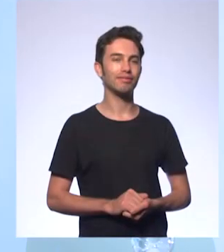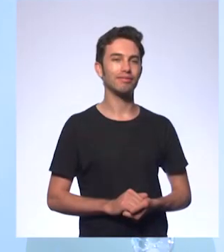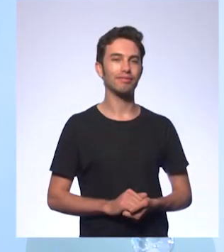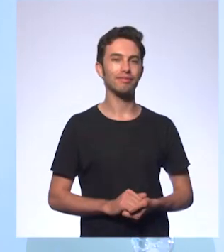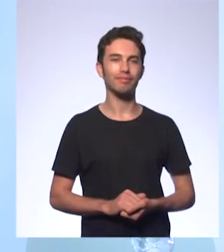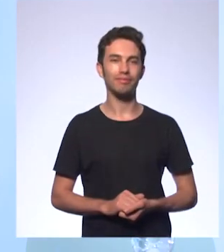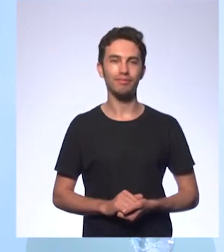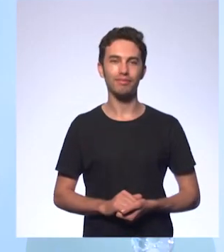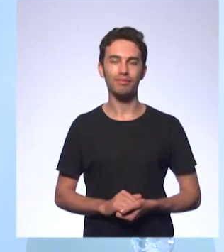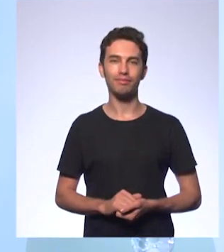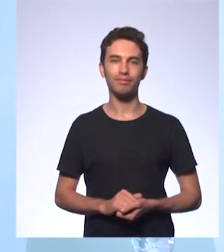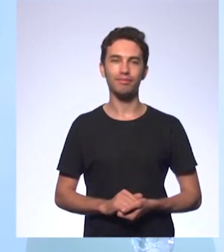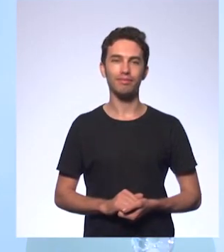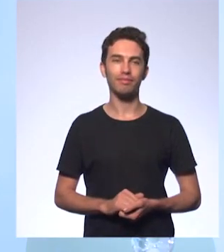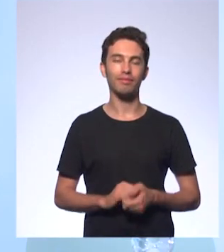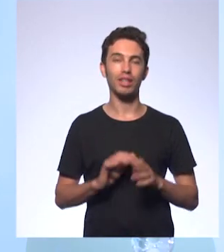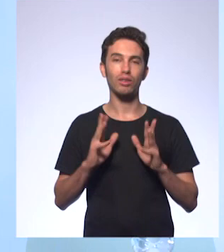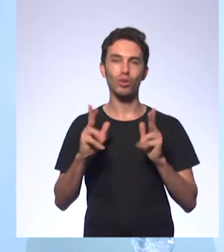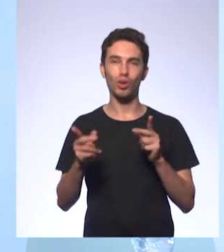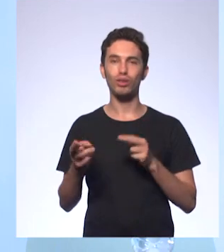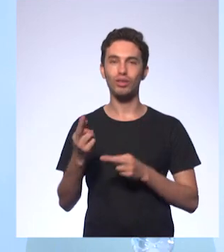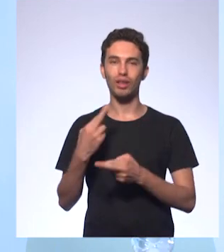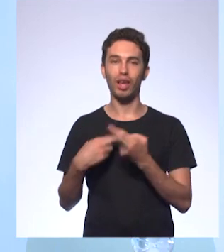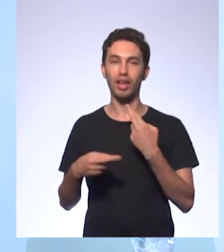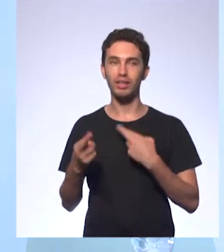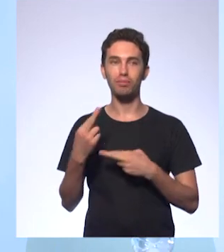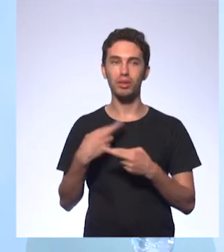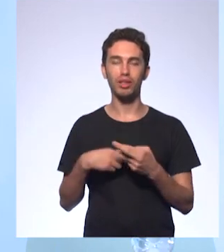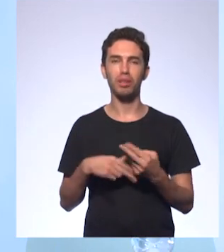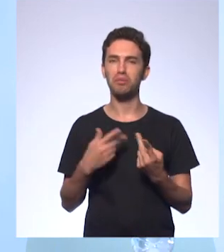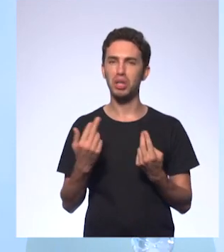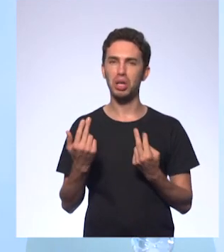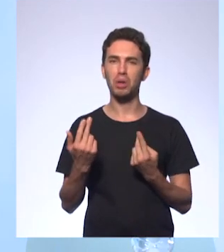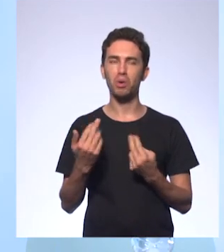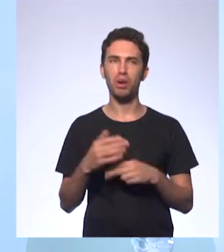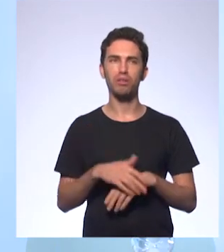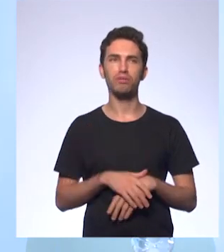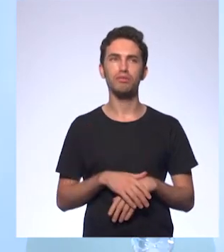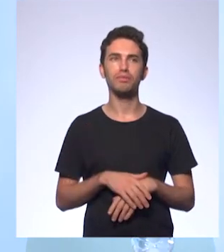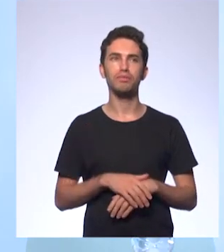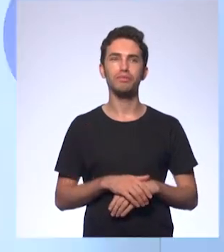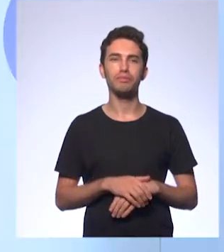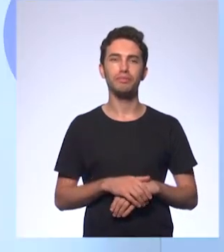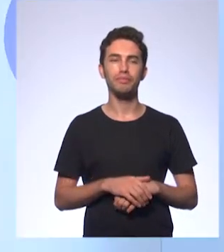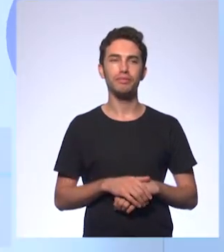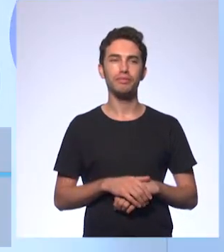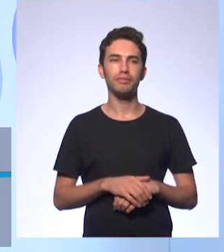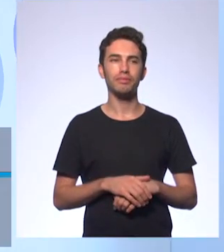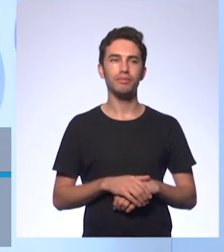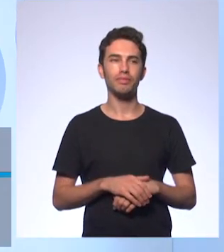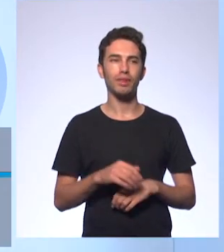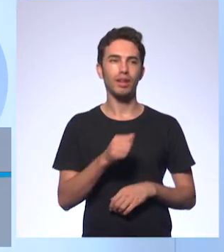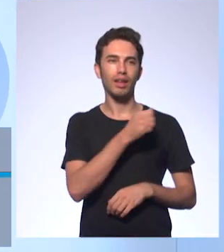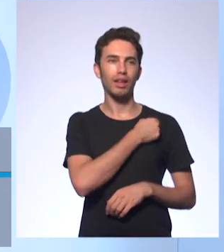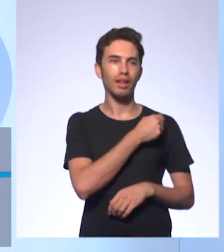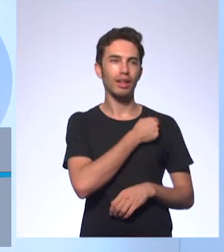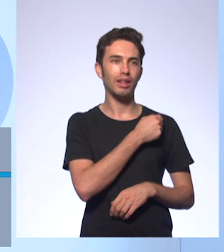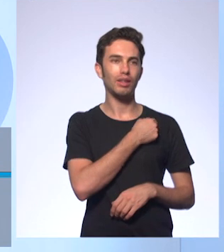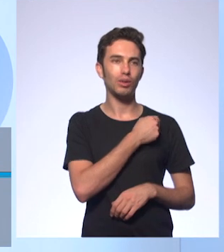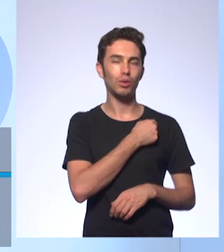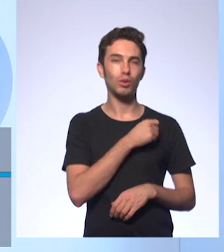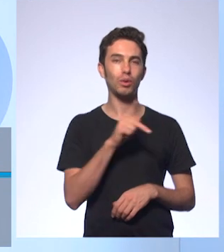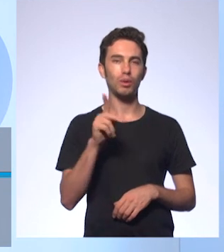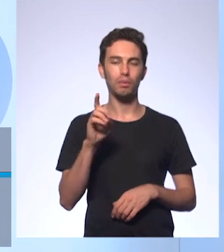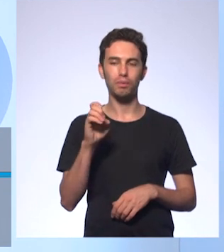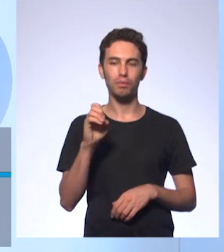gente, vamos lá. Todos estão respondendo aqui a mesma coisa, né, prof? E aí, o que eles estão respondendo? Sim, aluno